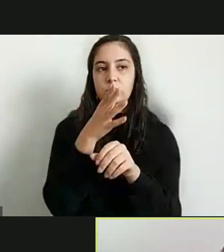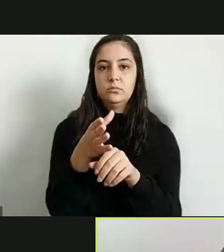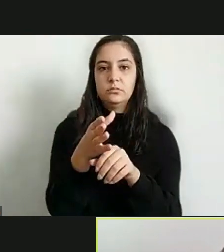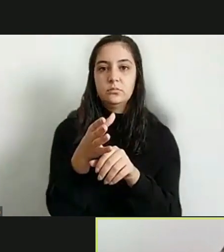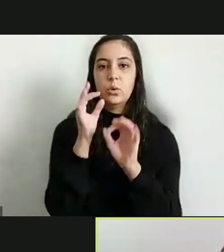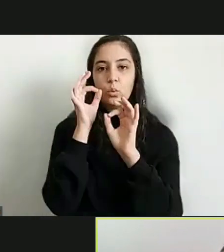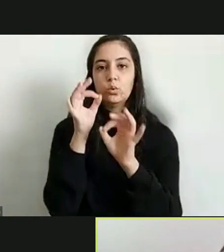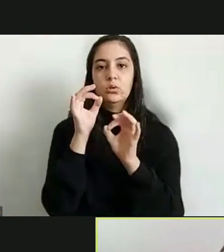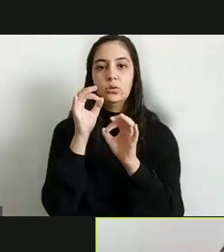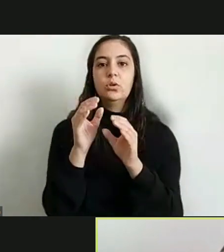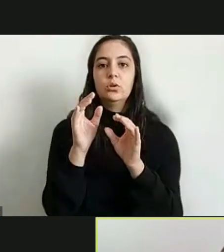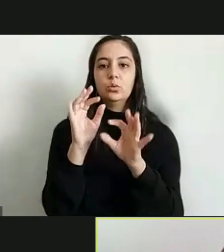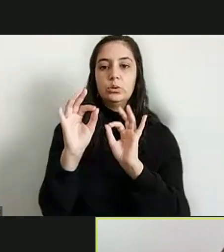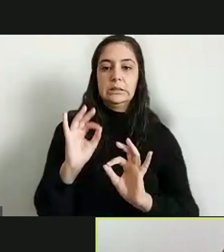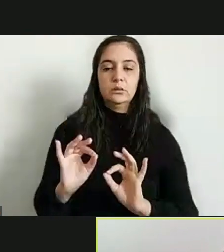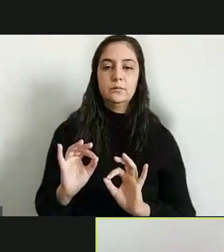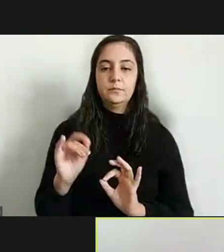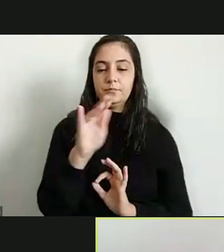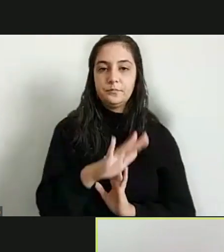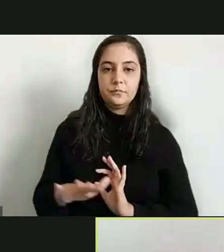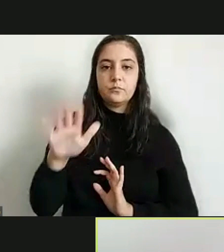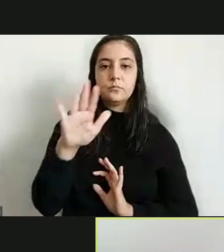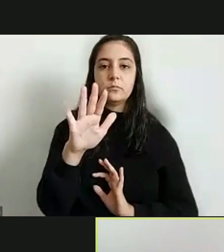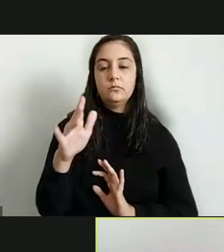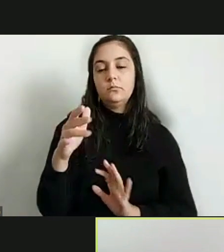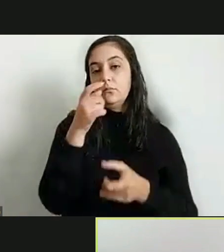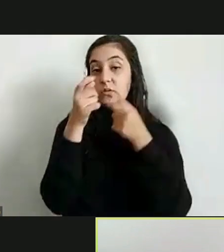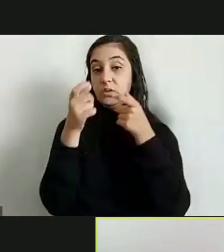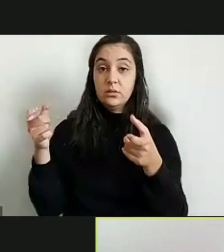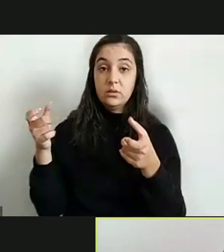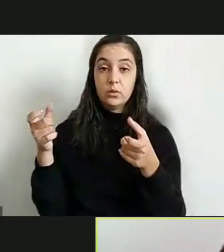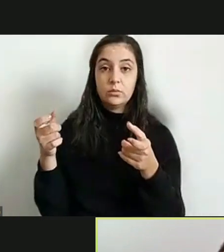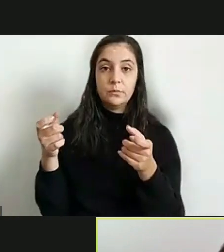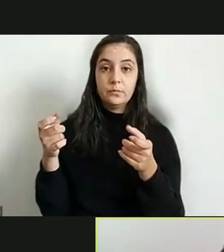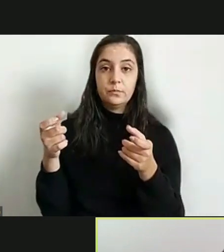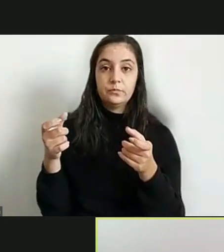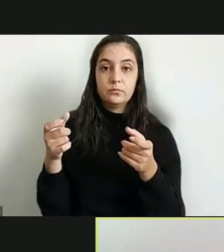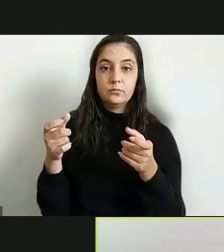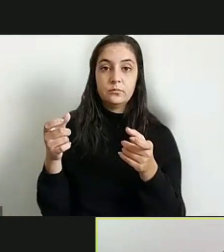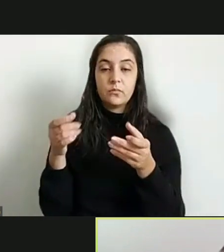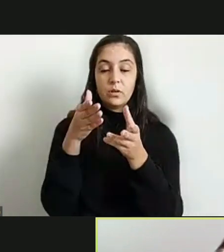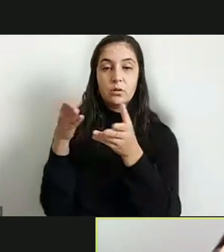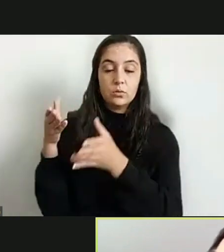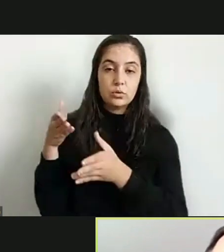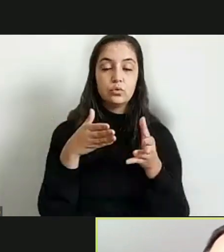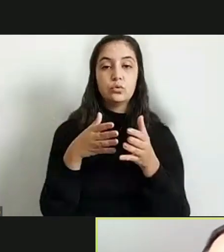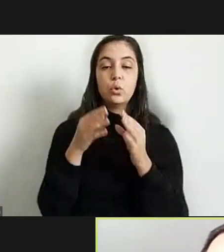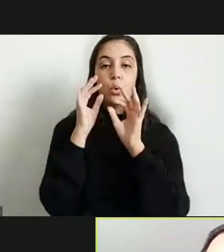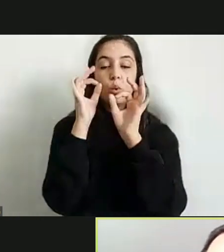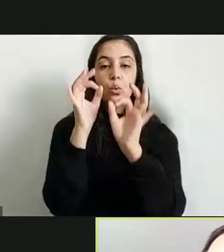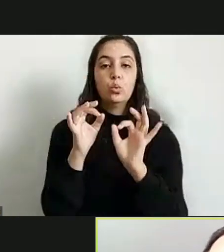do território. Portanto, são cidadãos, são cidadãs que ajudam as suas autarquias a cuidar do bem